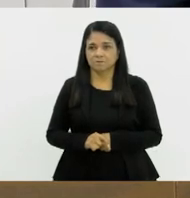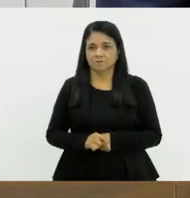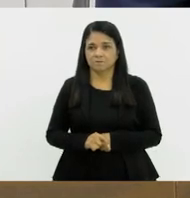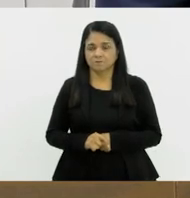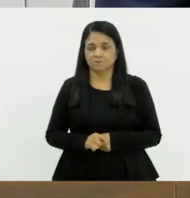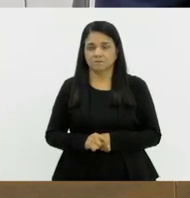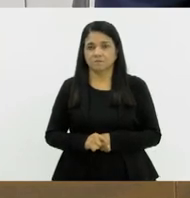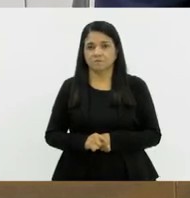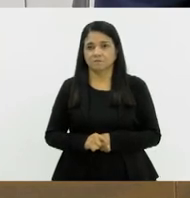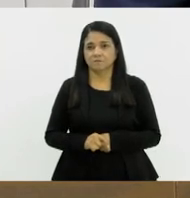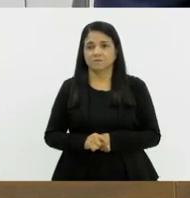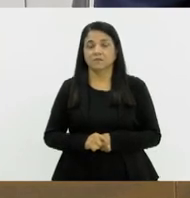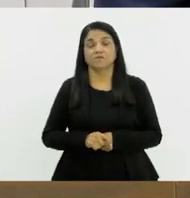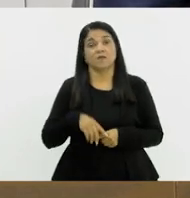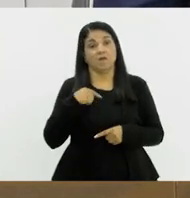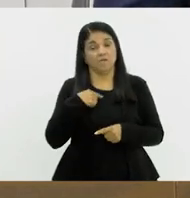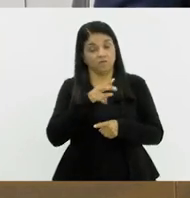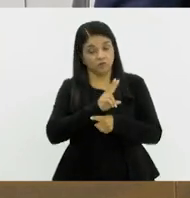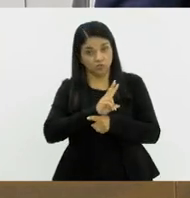Aí vem a vigilância